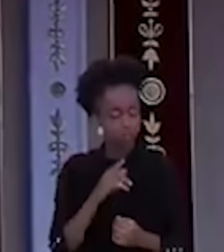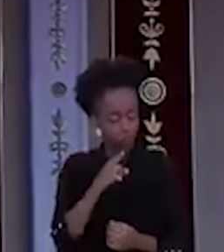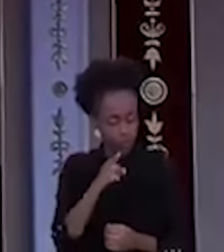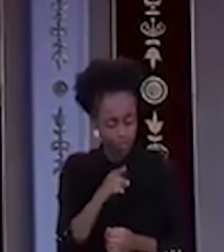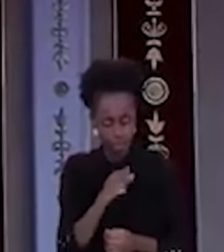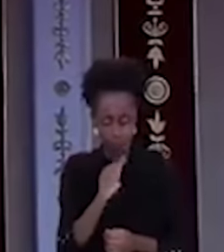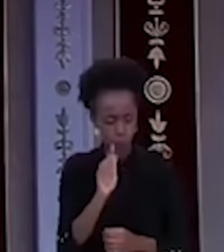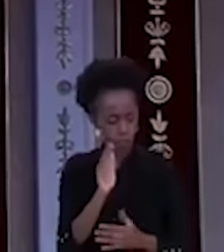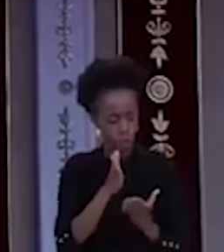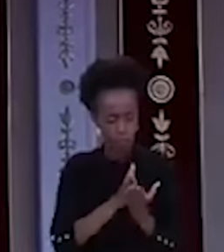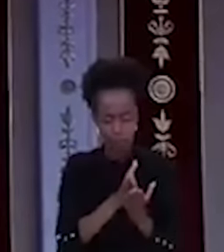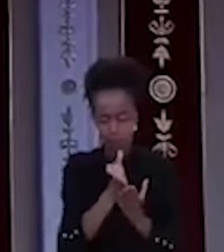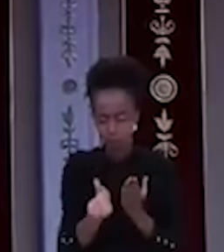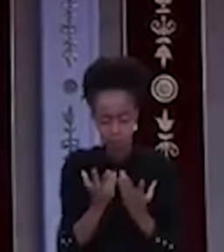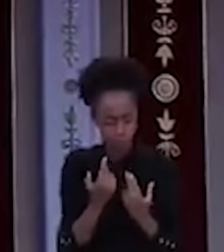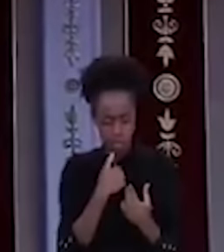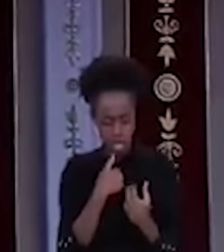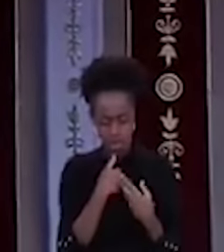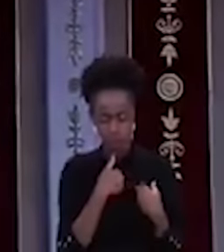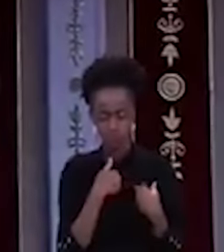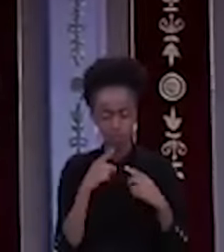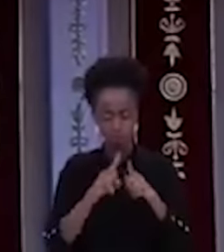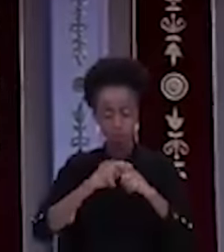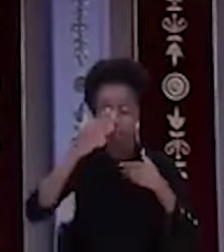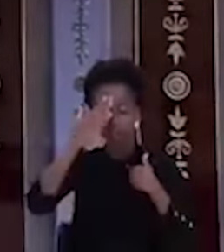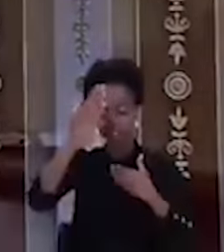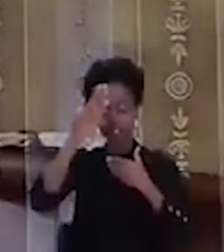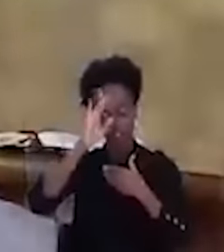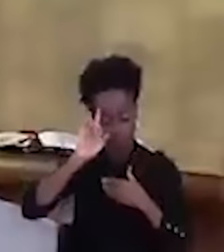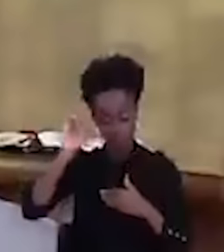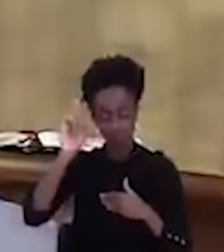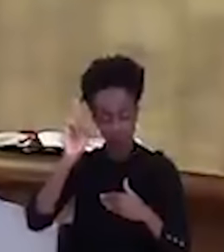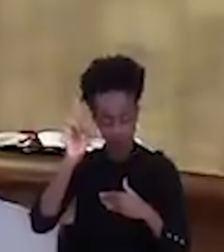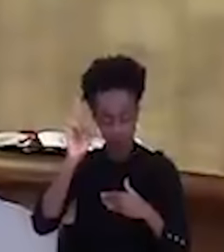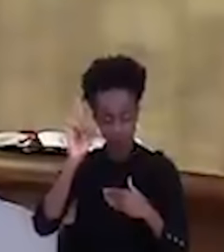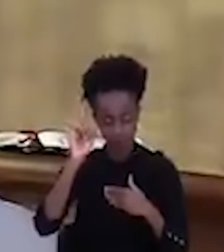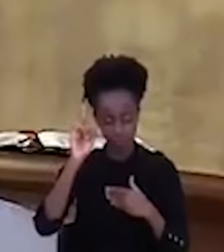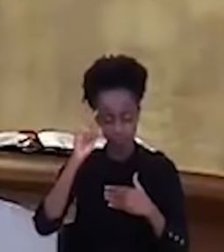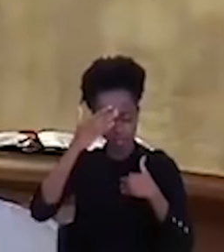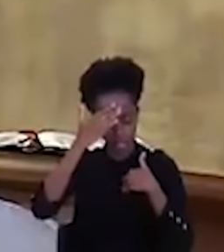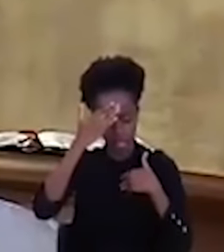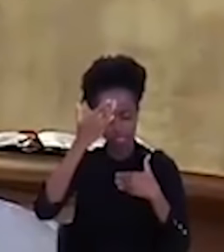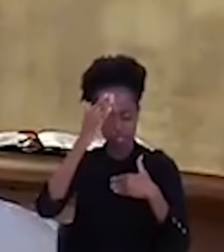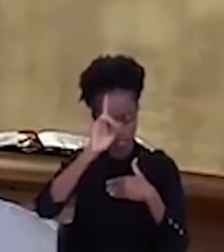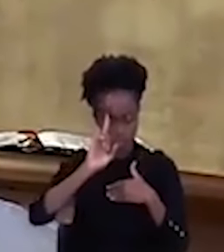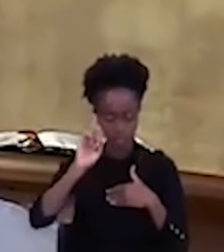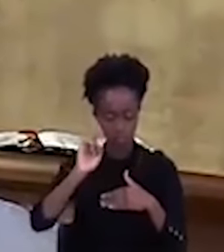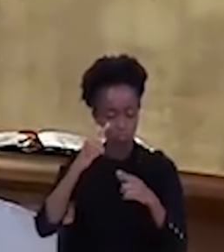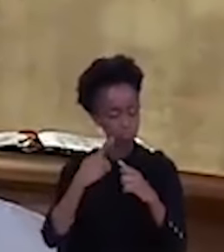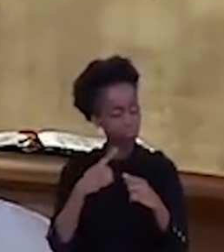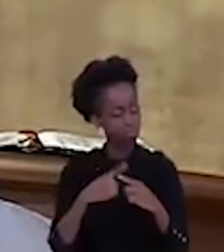nunca se afastou como eu, agradeça a Deus, meu amigo. Agradeça a Ele, porque